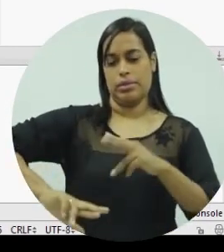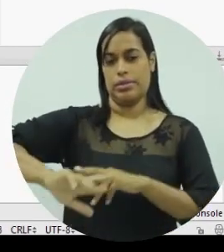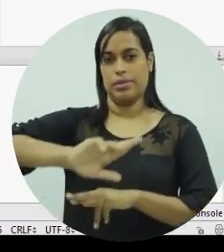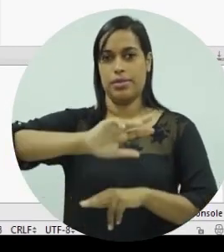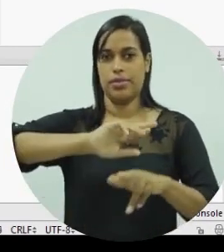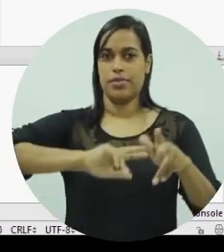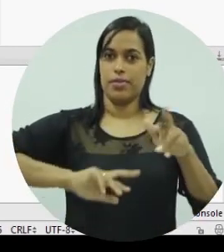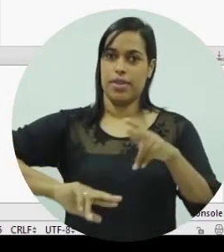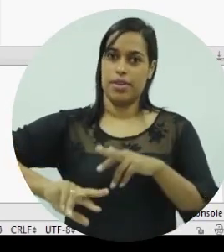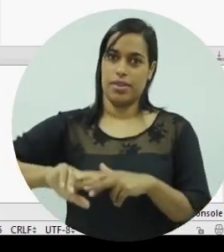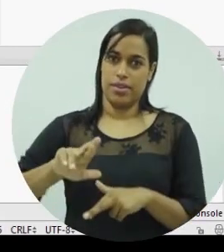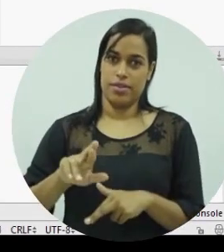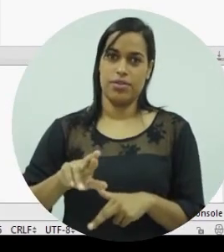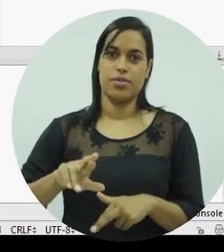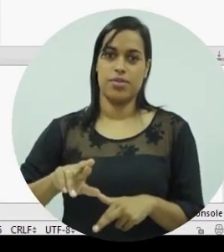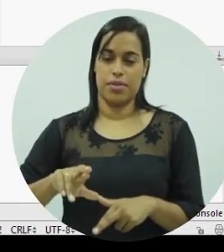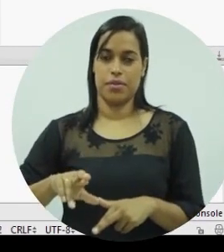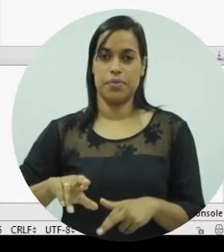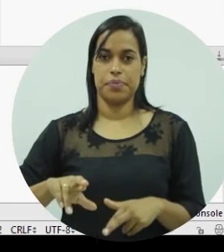de várias,